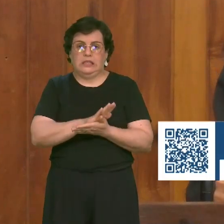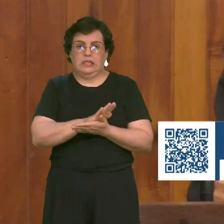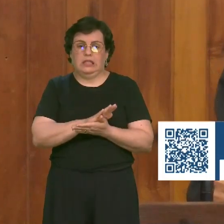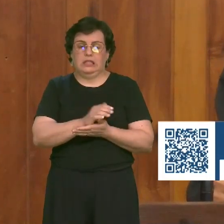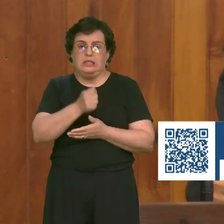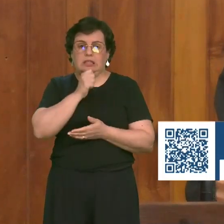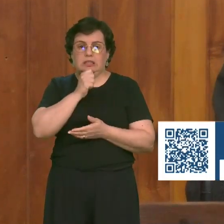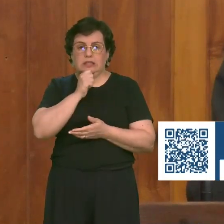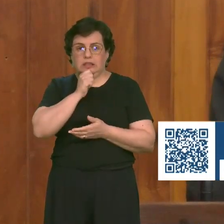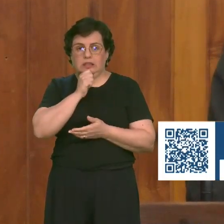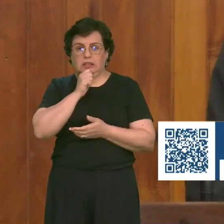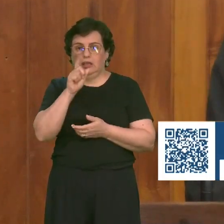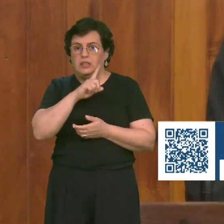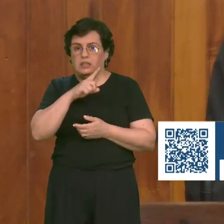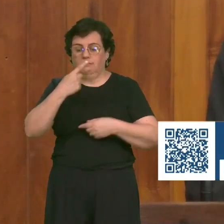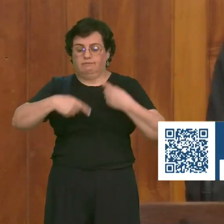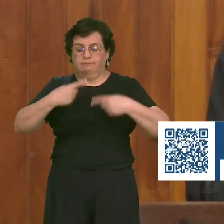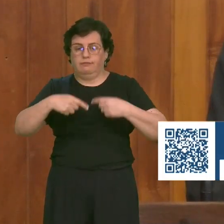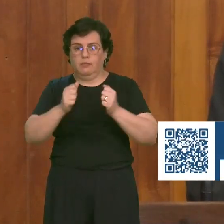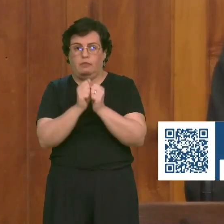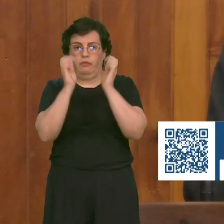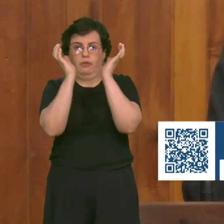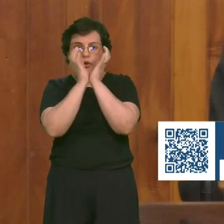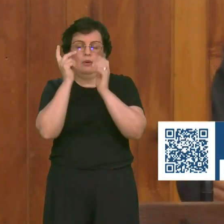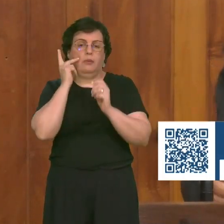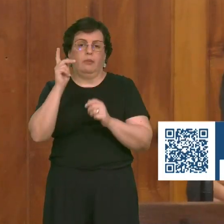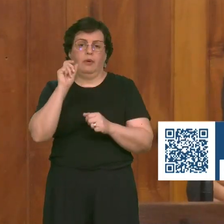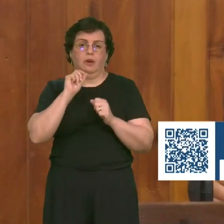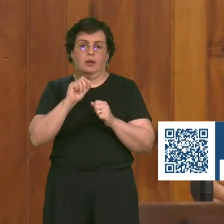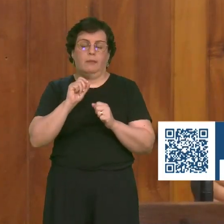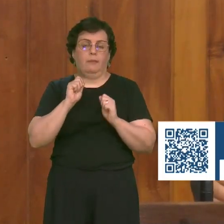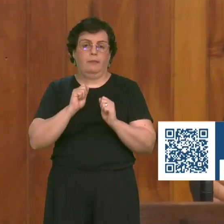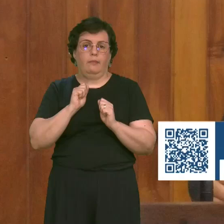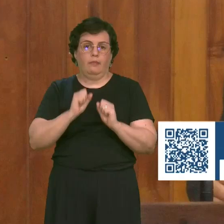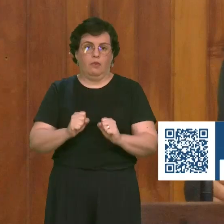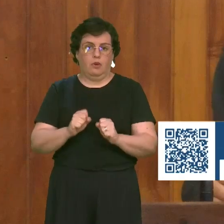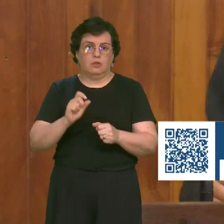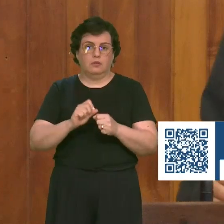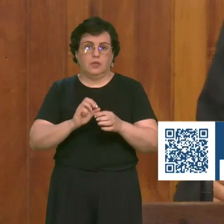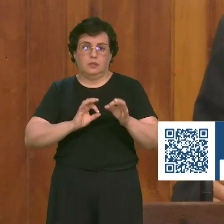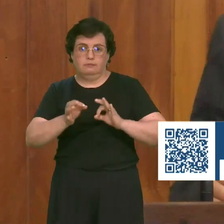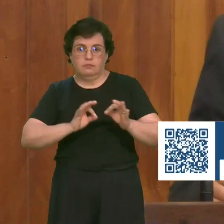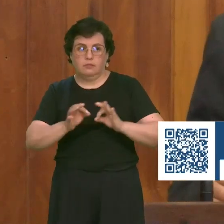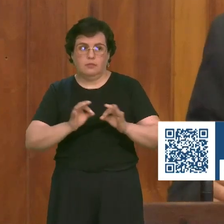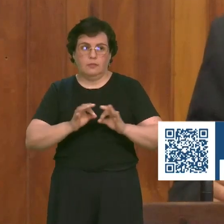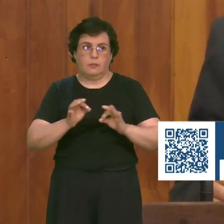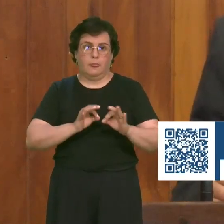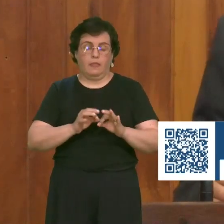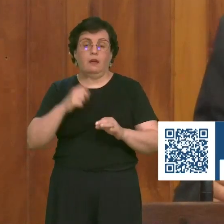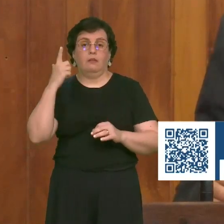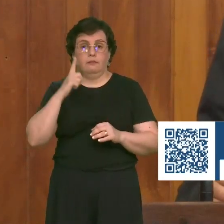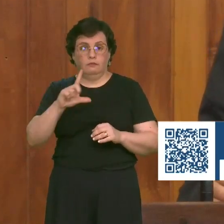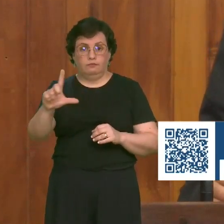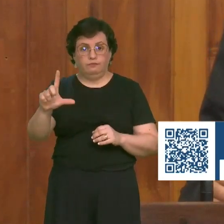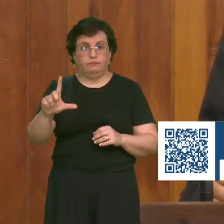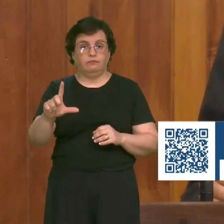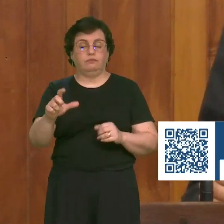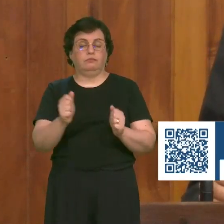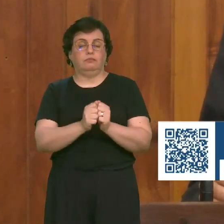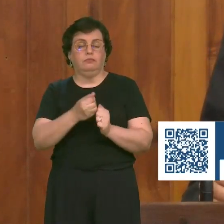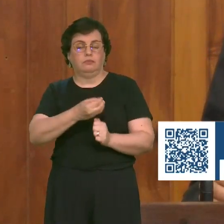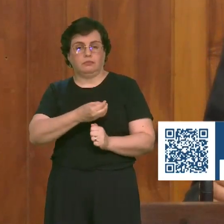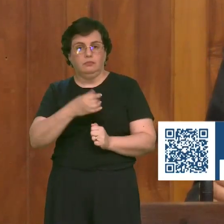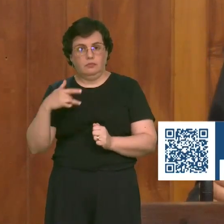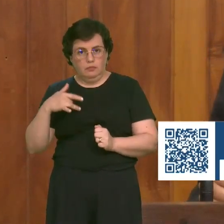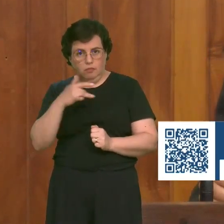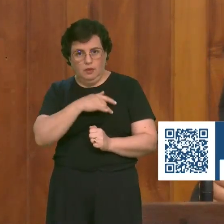as equipes para que possam fazer esse ajuste e preservar a saúde